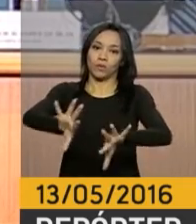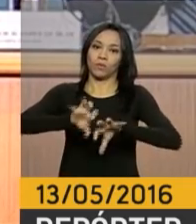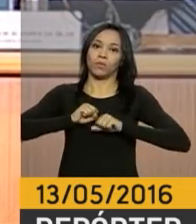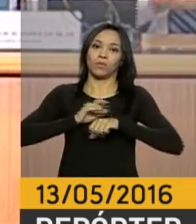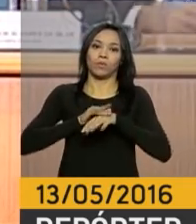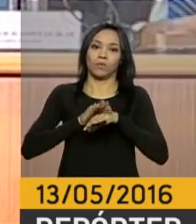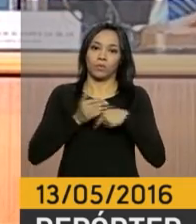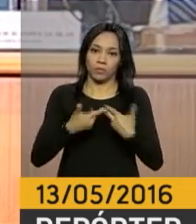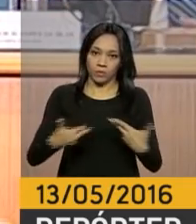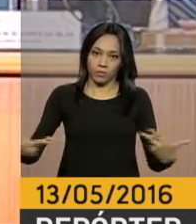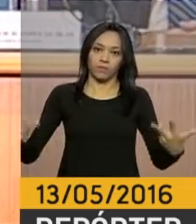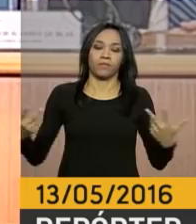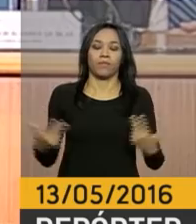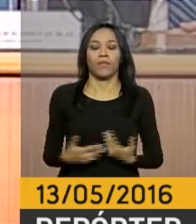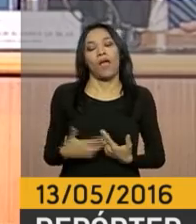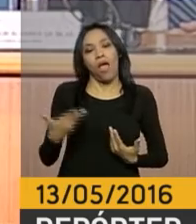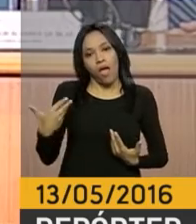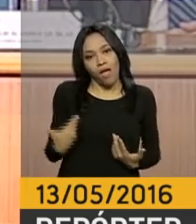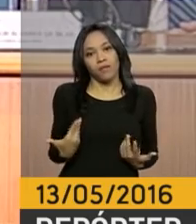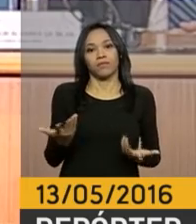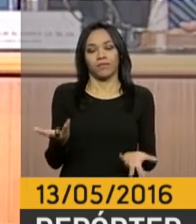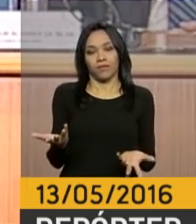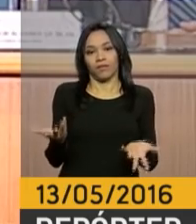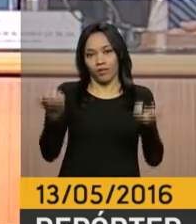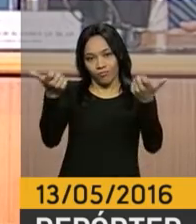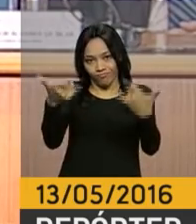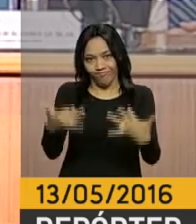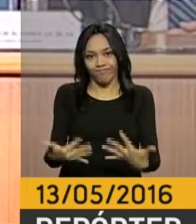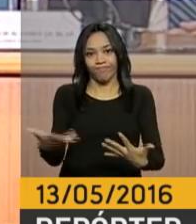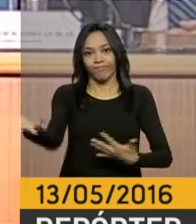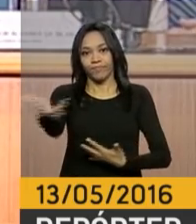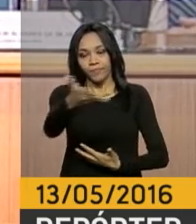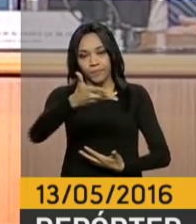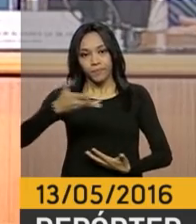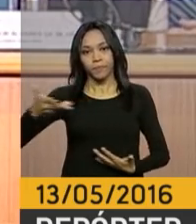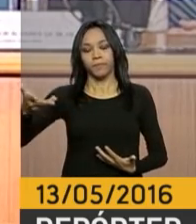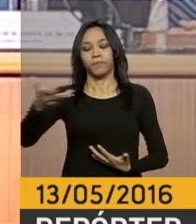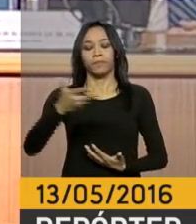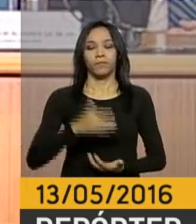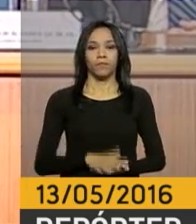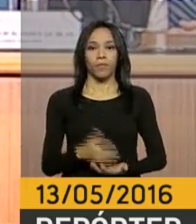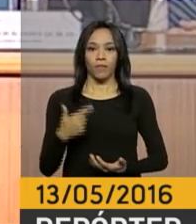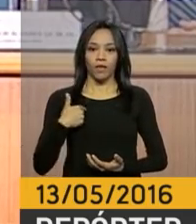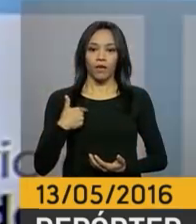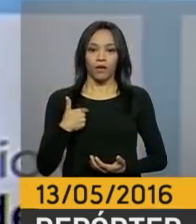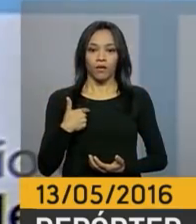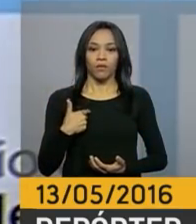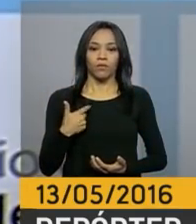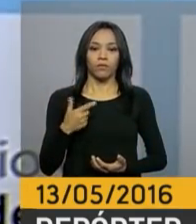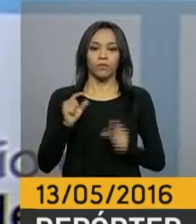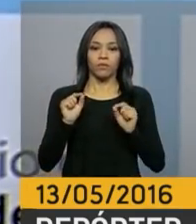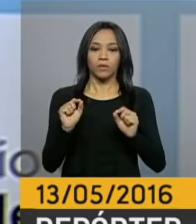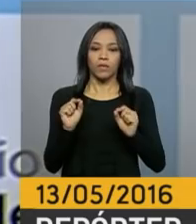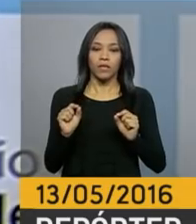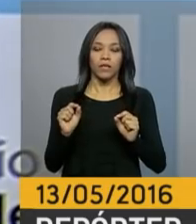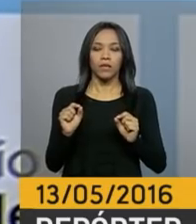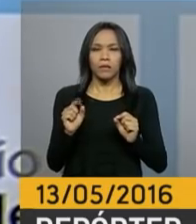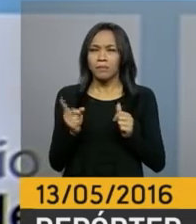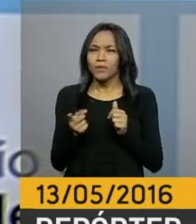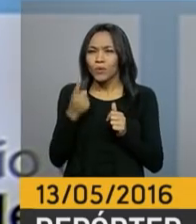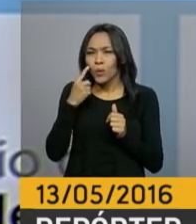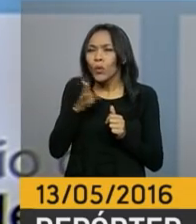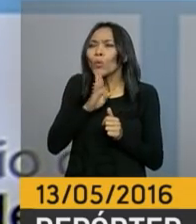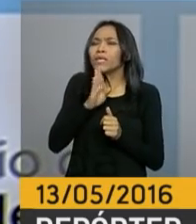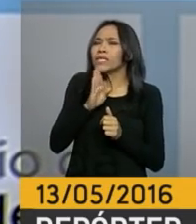essas Essas são as minhas palavras iniciais evidentemente eh estou me interando das questões aqui do